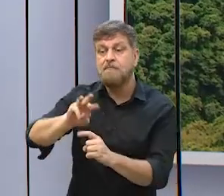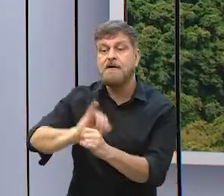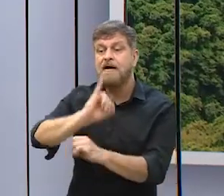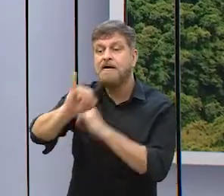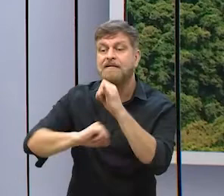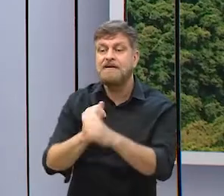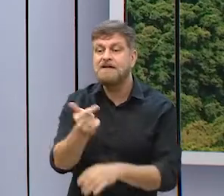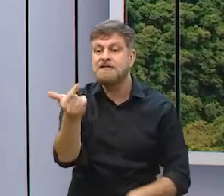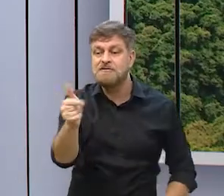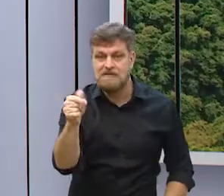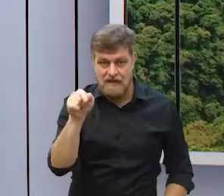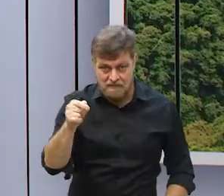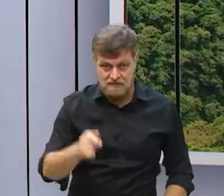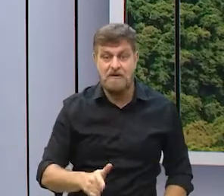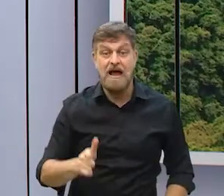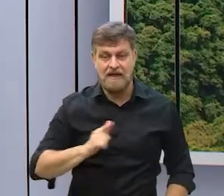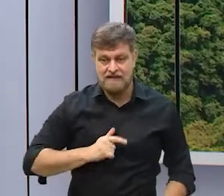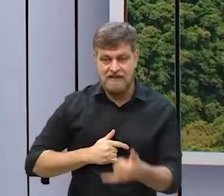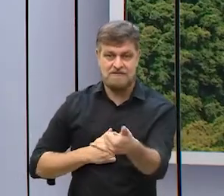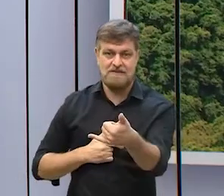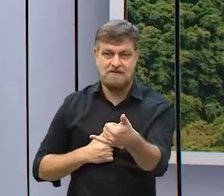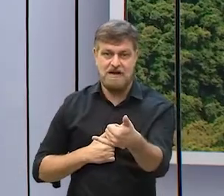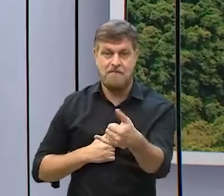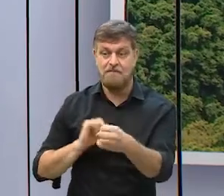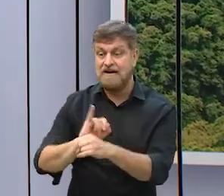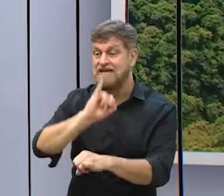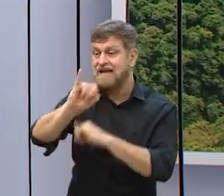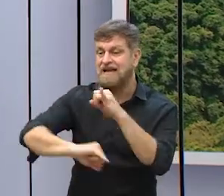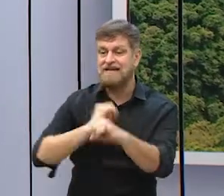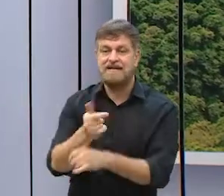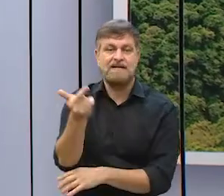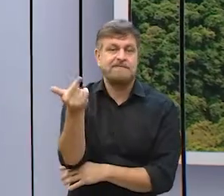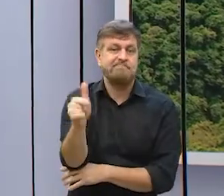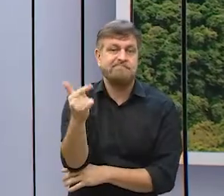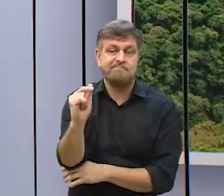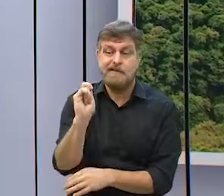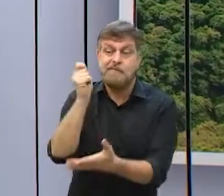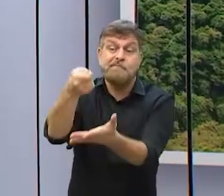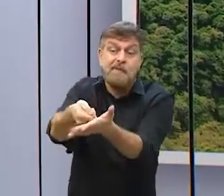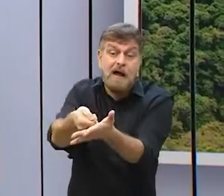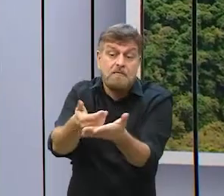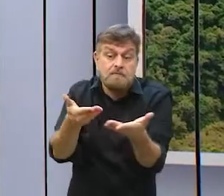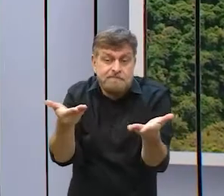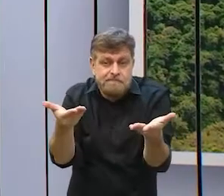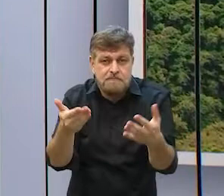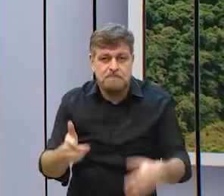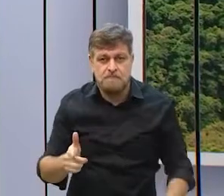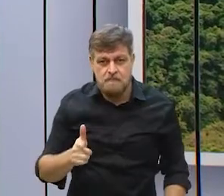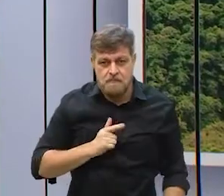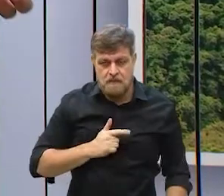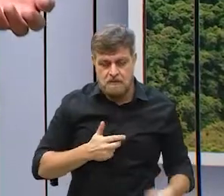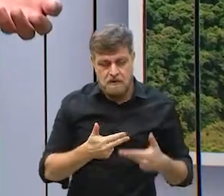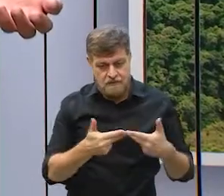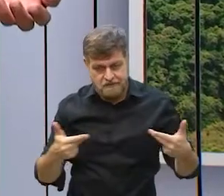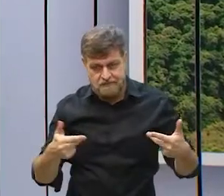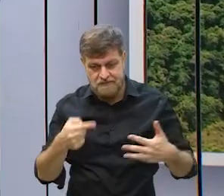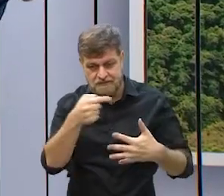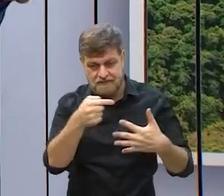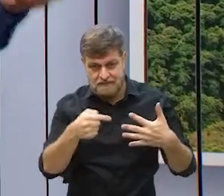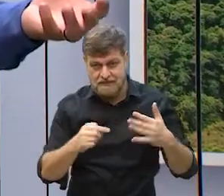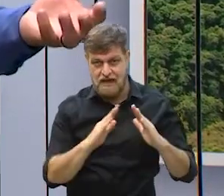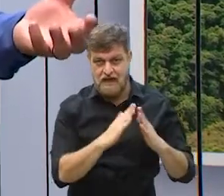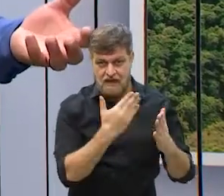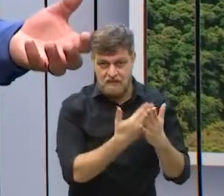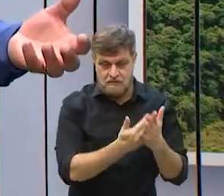pode até ter o aparelho, mas ela não consegue porque ela não tem acesso à internet. Então, estas coisas, a escola pode